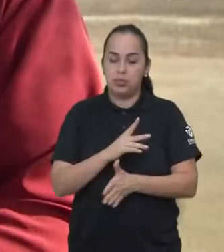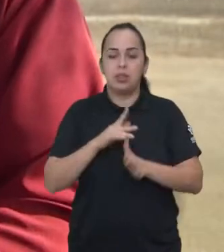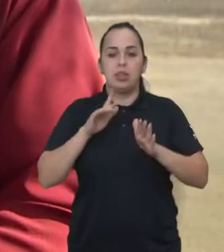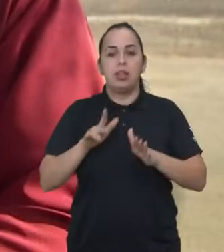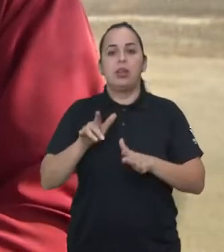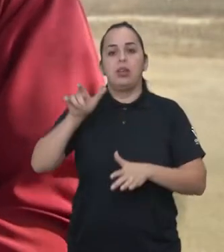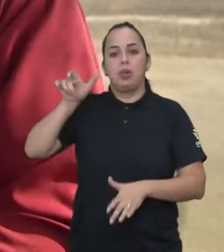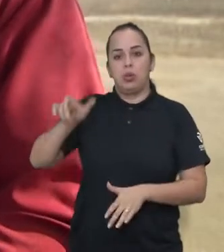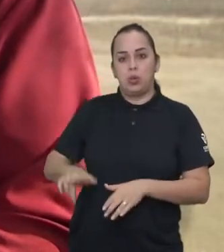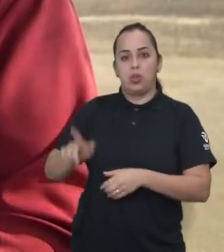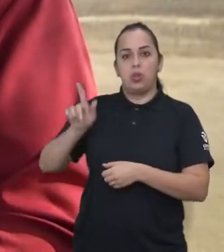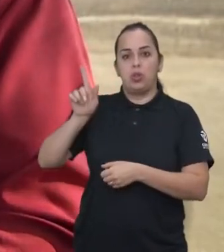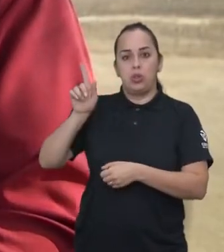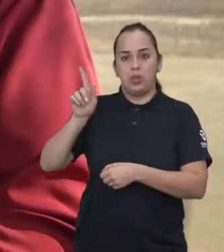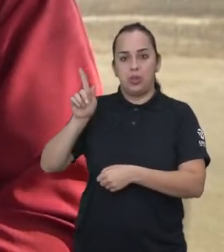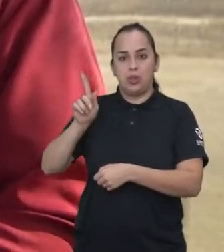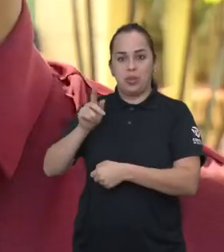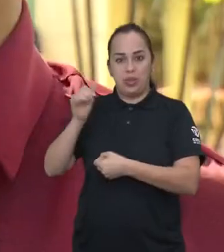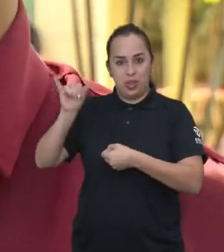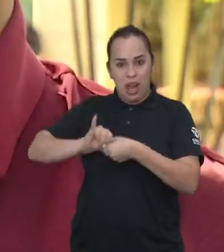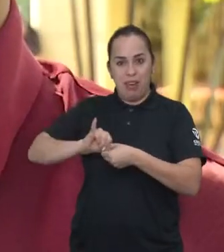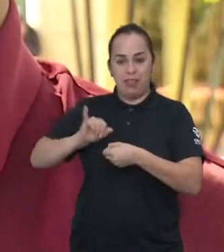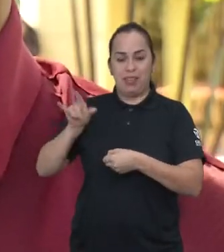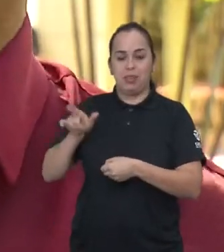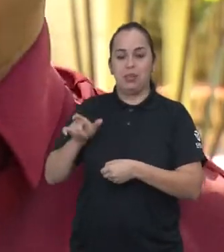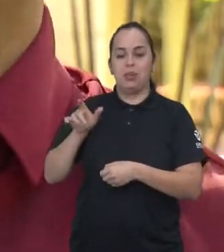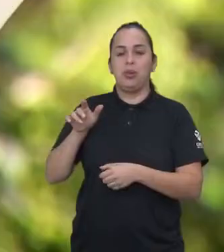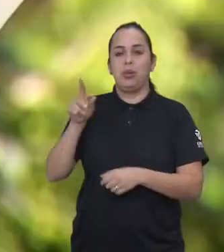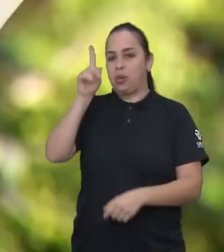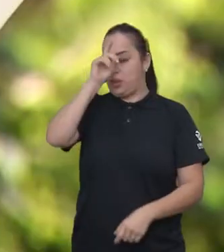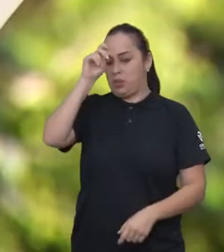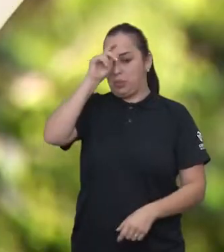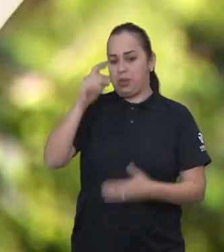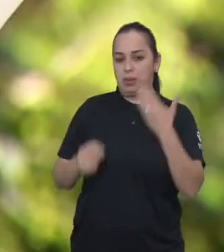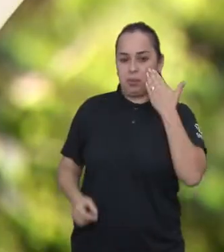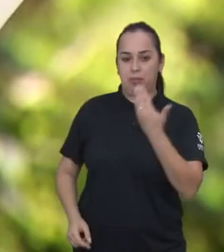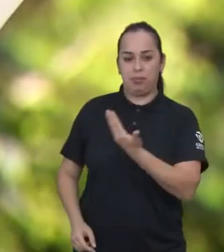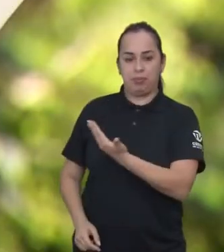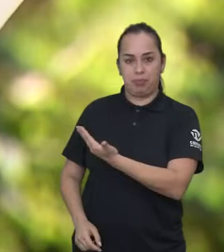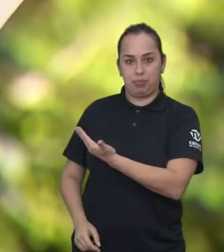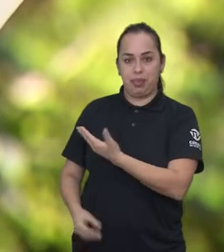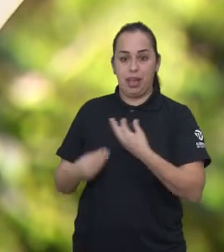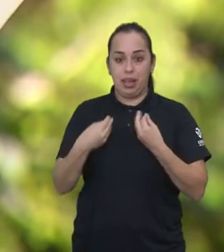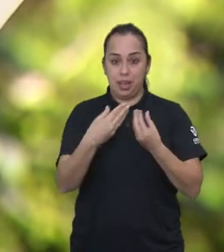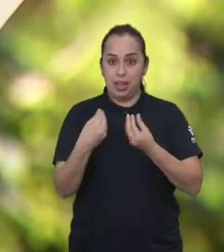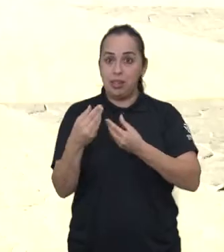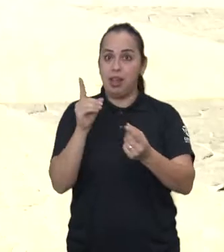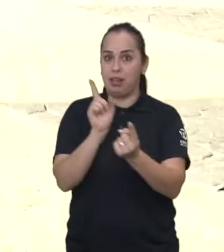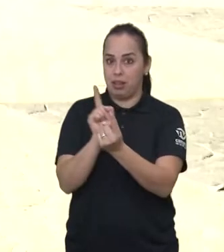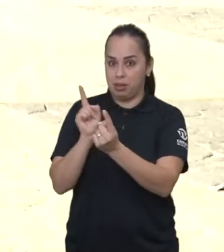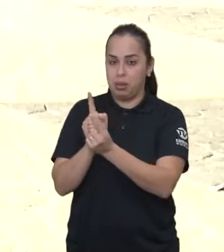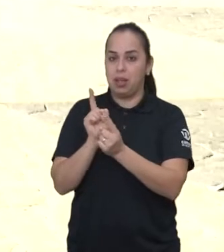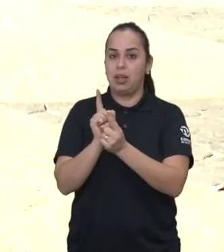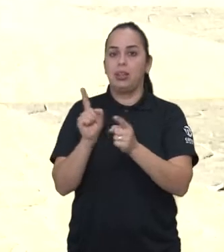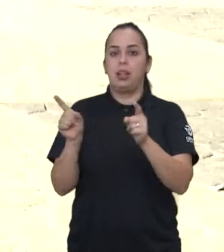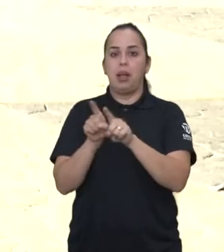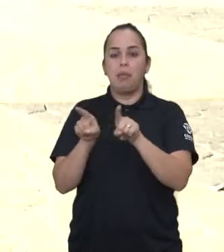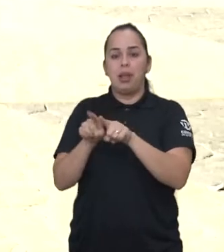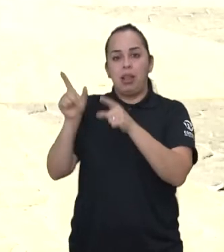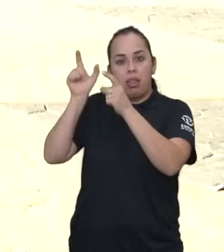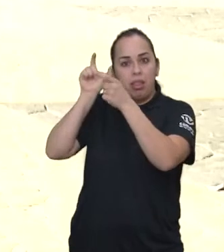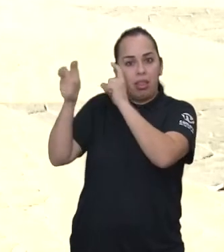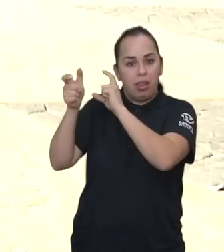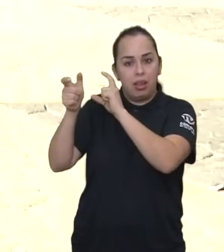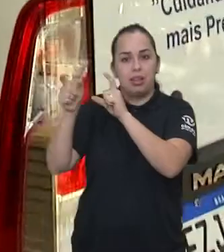por isso de acordo com o gerente do hospital Francisca Júlia que oferece tratamento especializado em transtornos